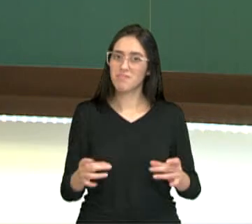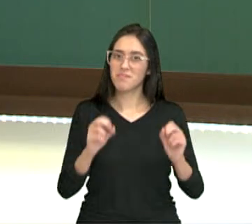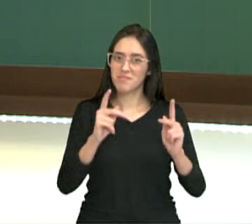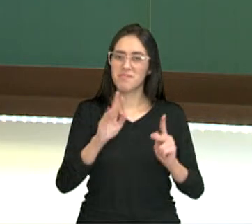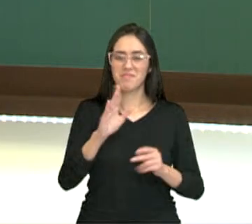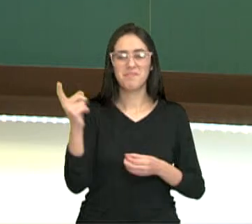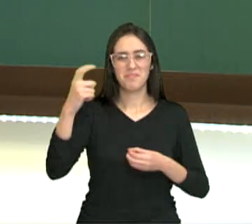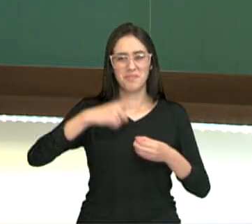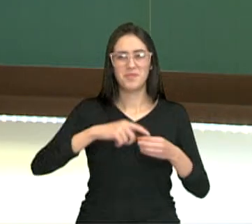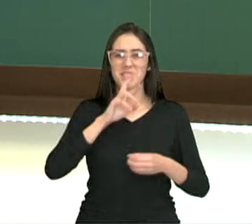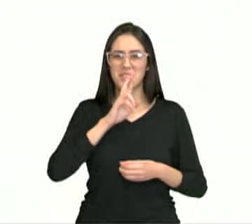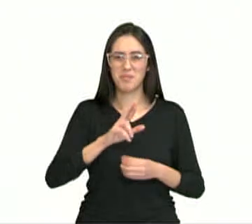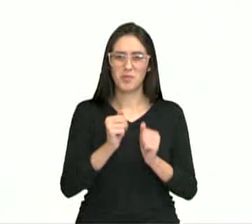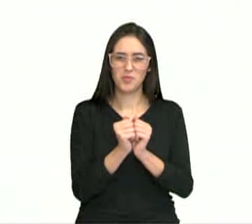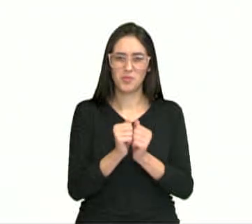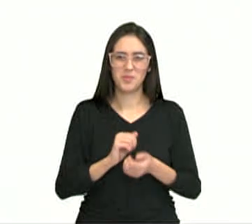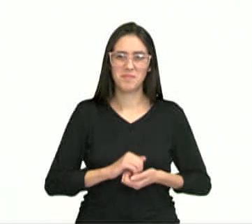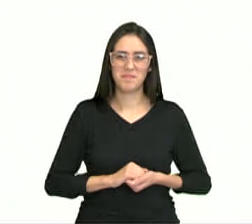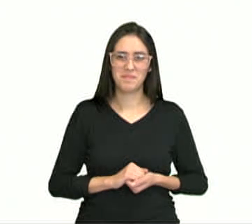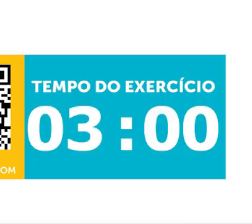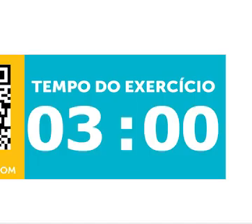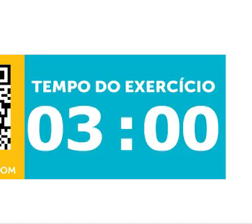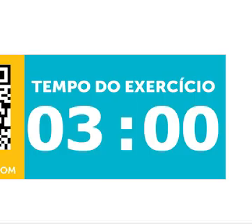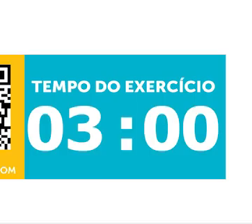daqui a pouquinho nós voltamos para conversar.